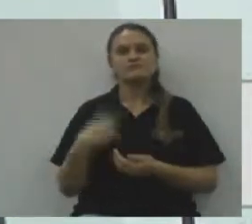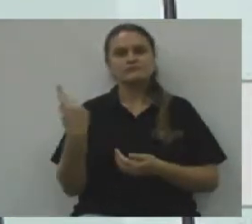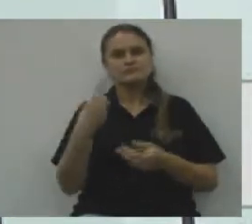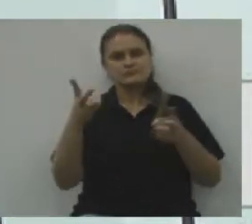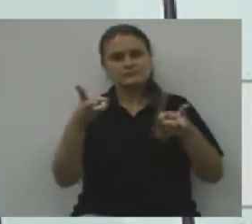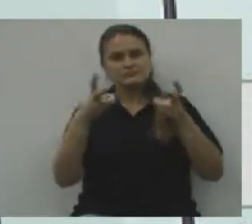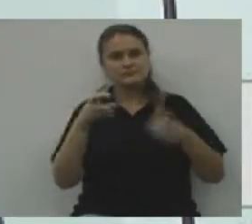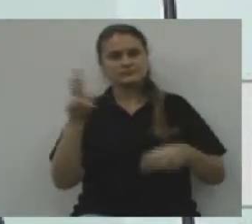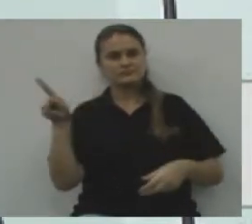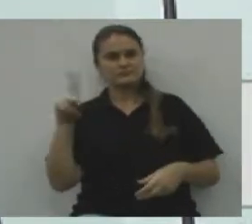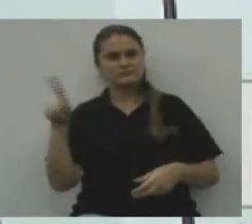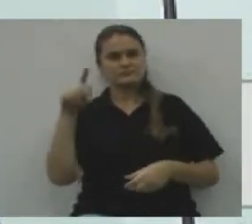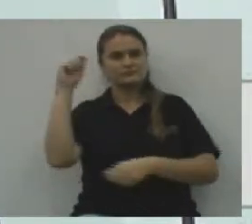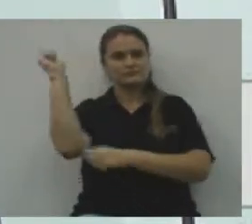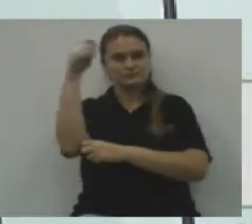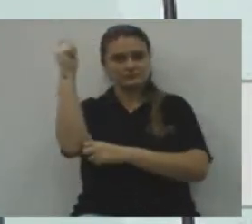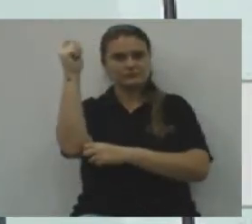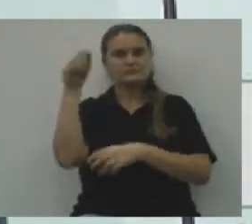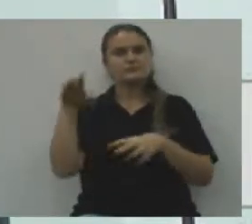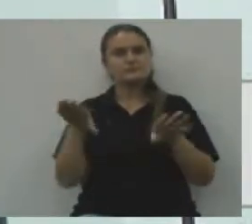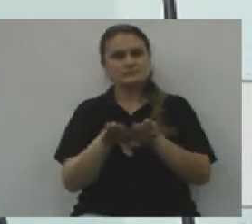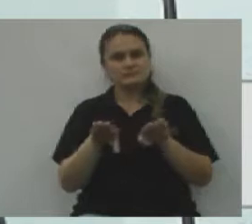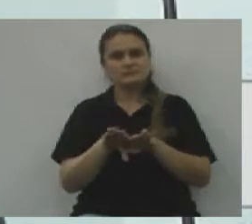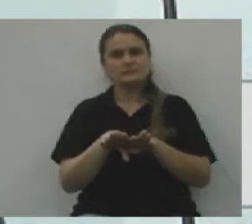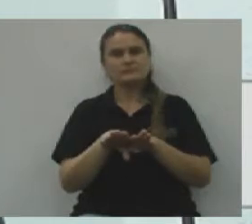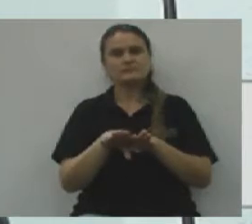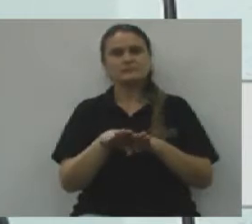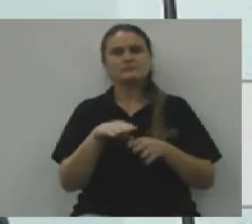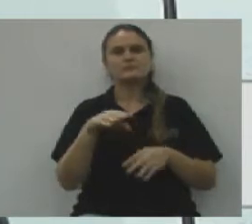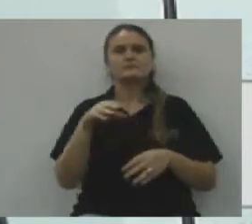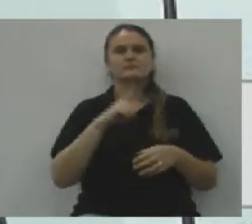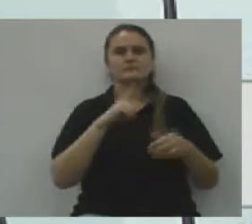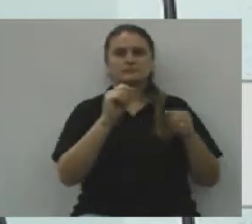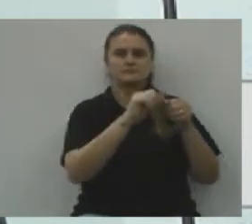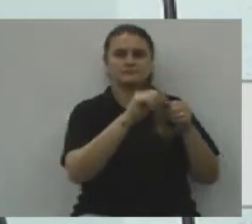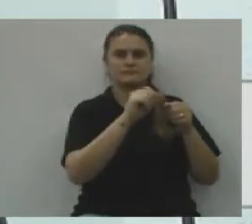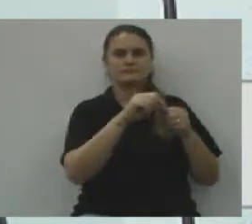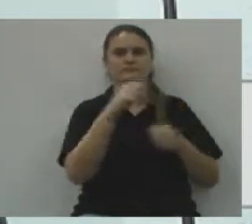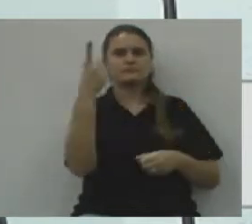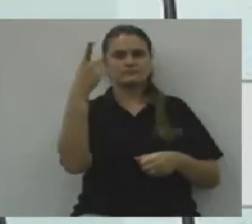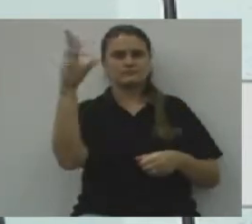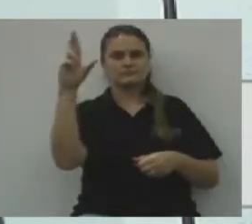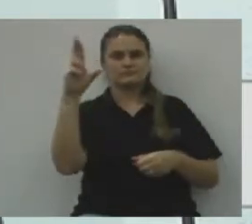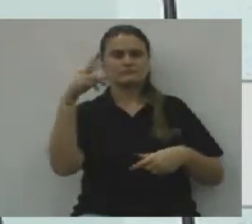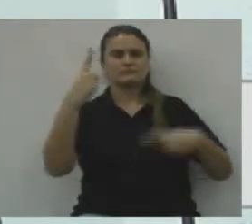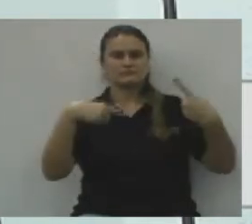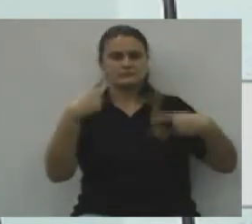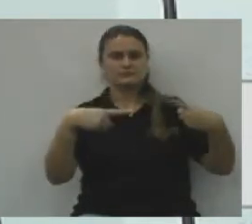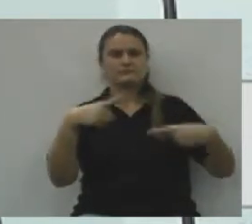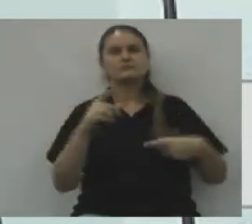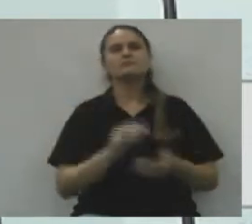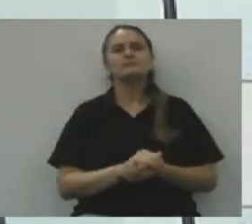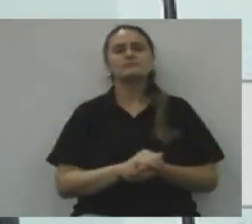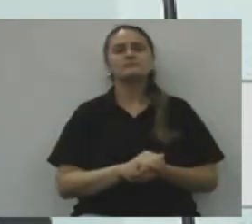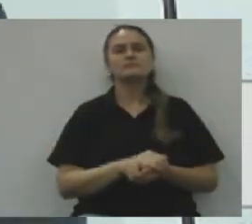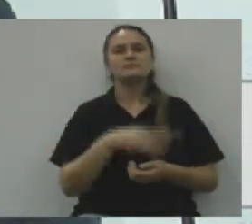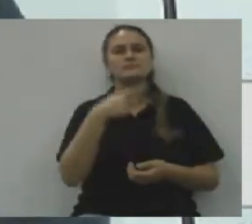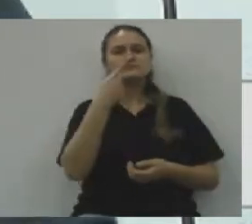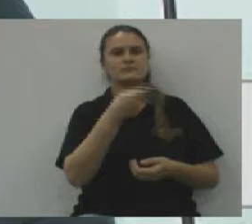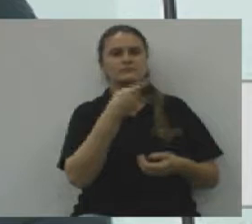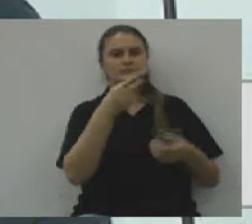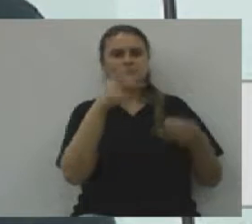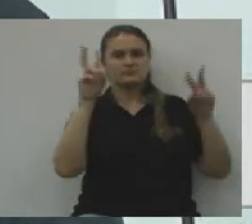um professor do Rio Grande do Sul, ele até, na tese de doutorado dele, ele se